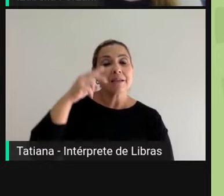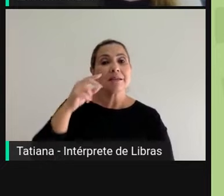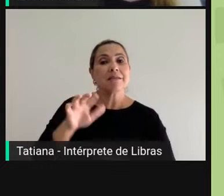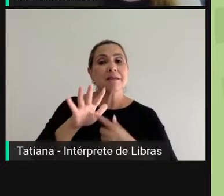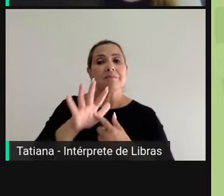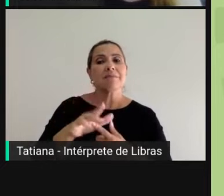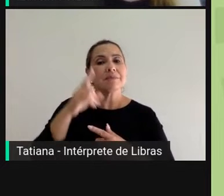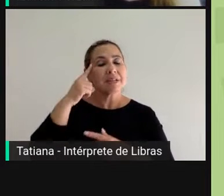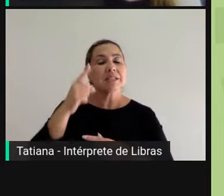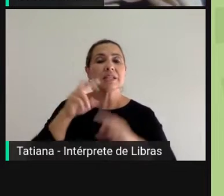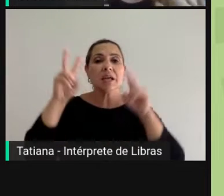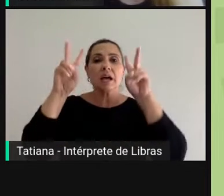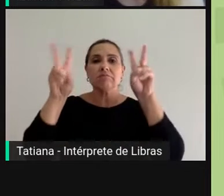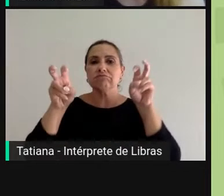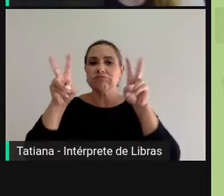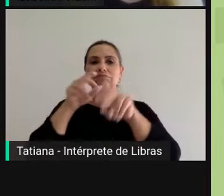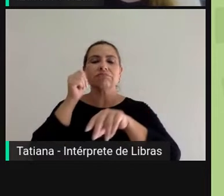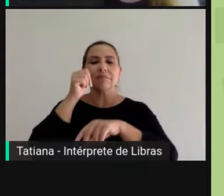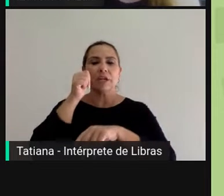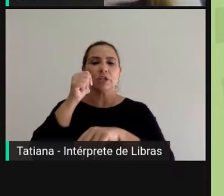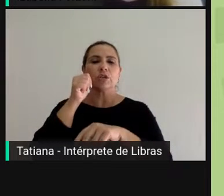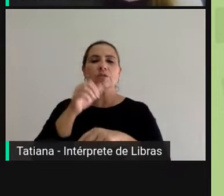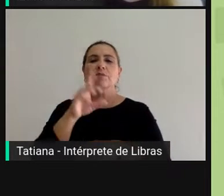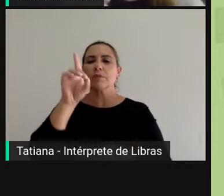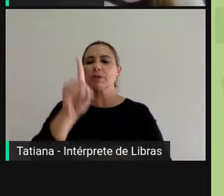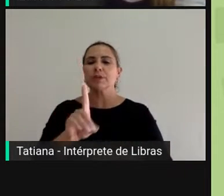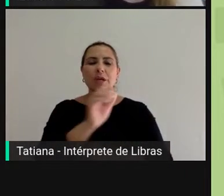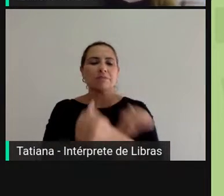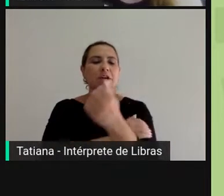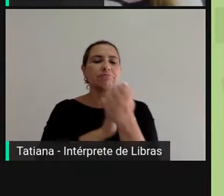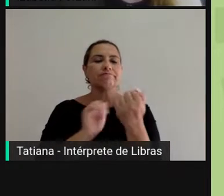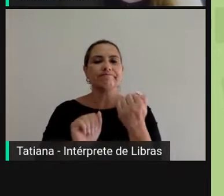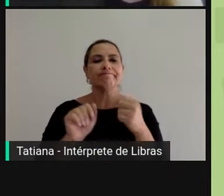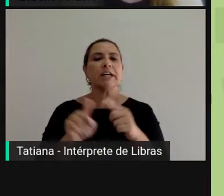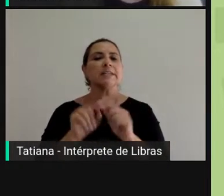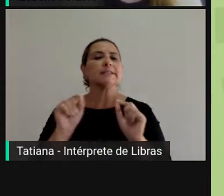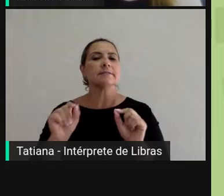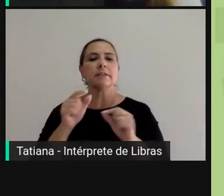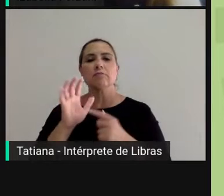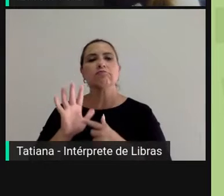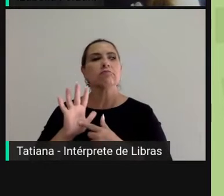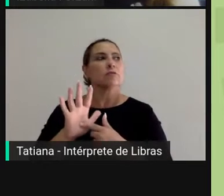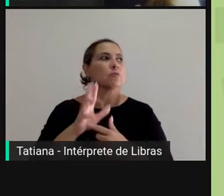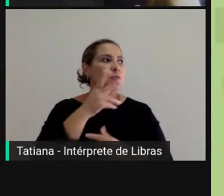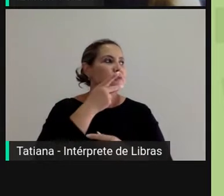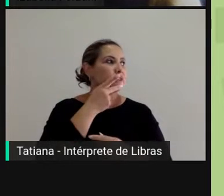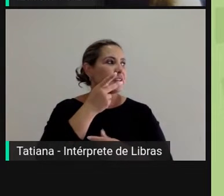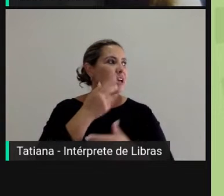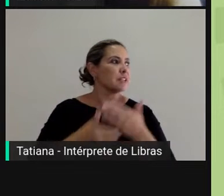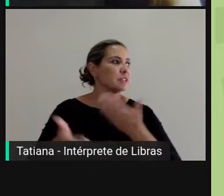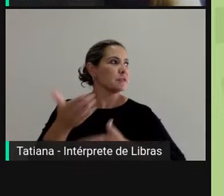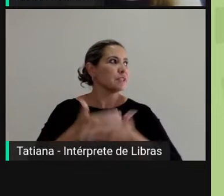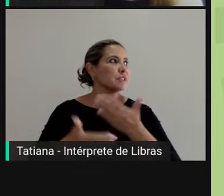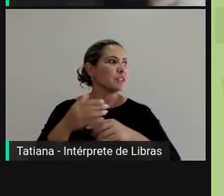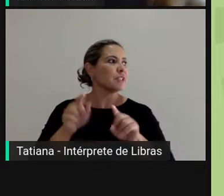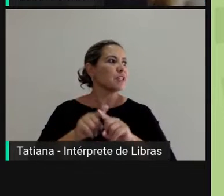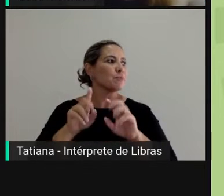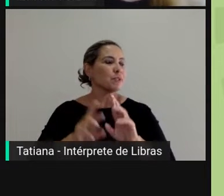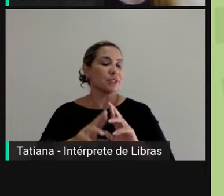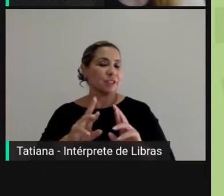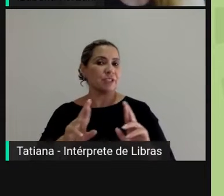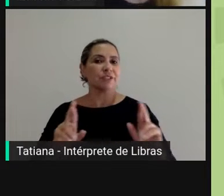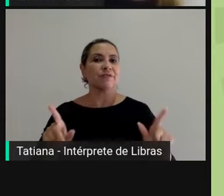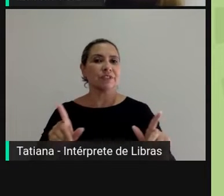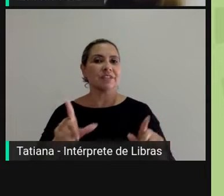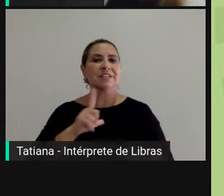tipicamente femininos, né, de direitos feministas, até a forma de você expressar isso, ela pode ser bastante diferenciada. Então, vão ter